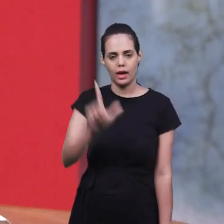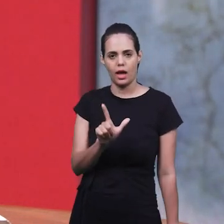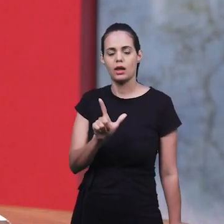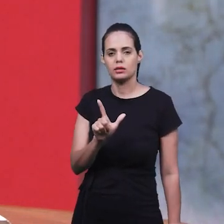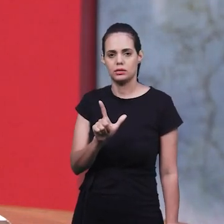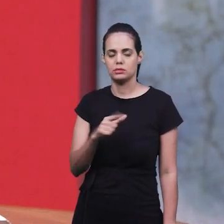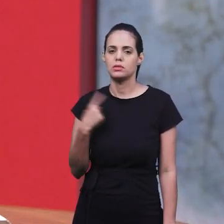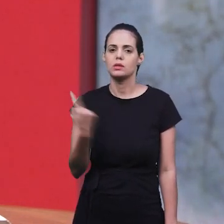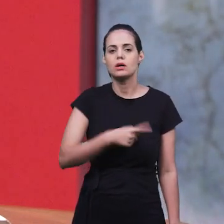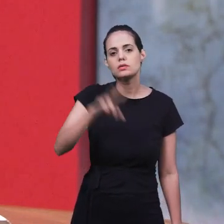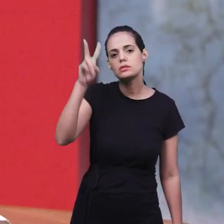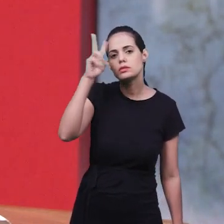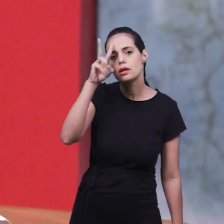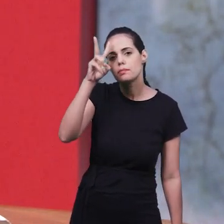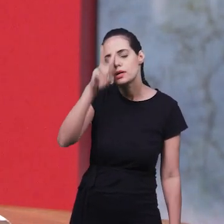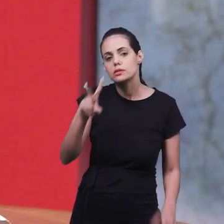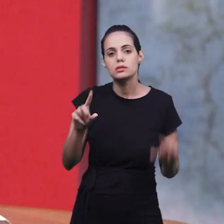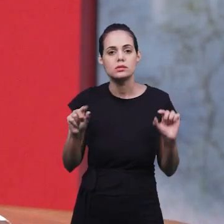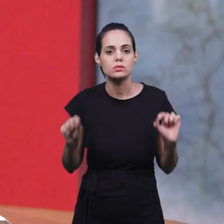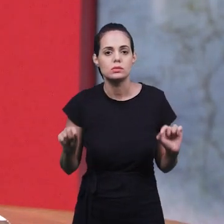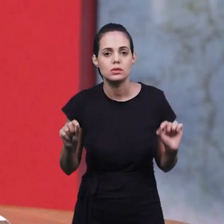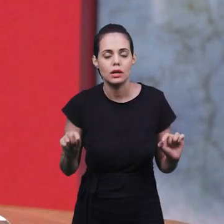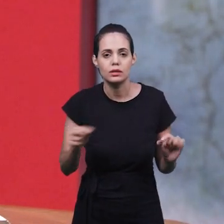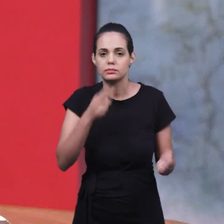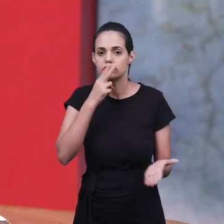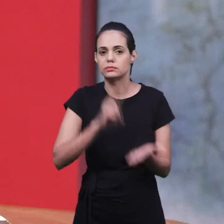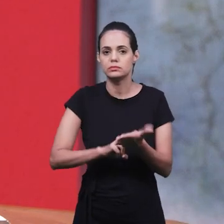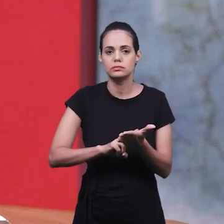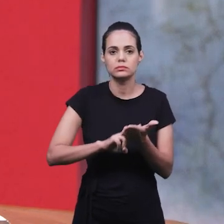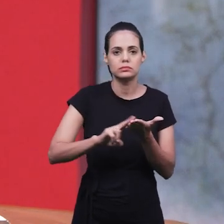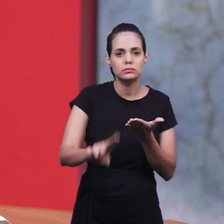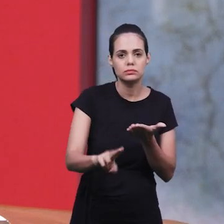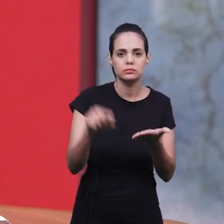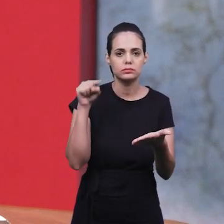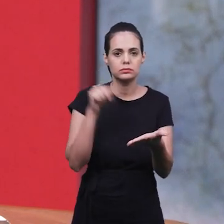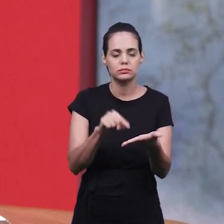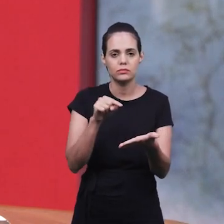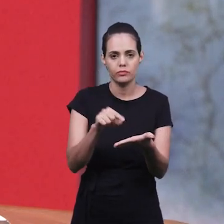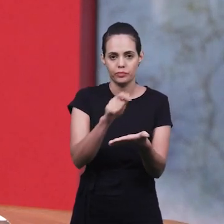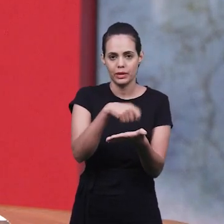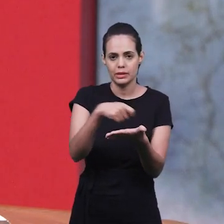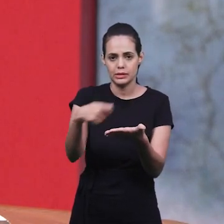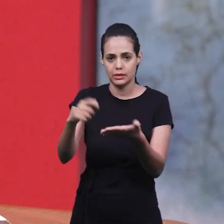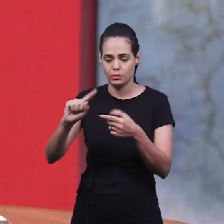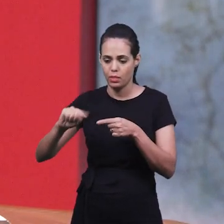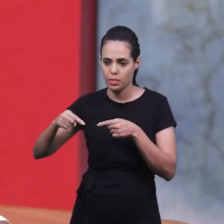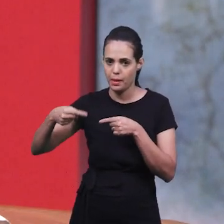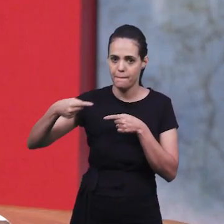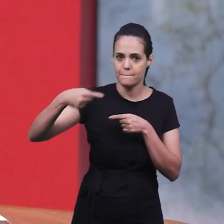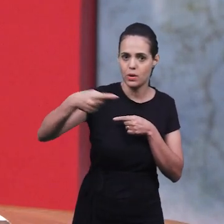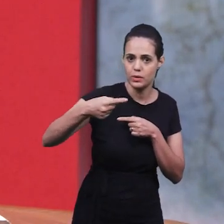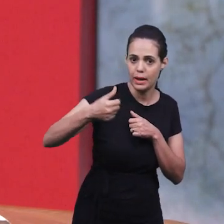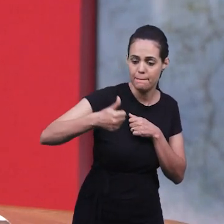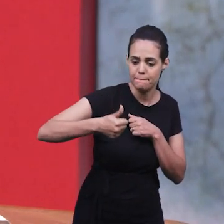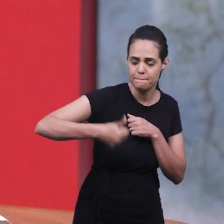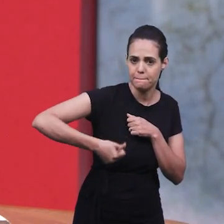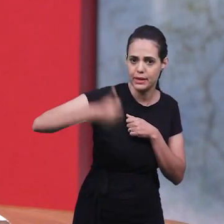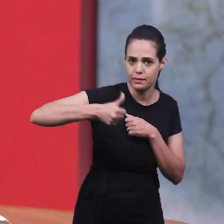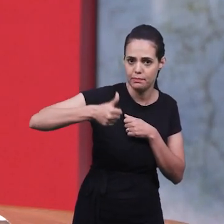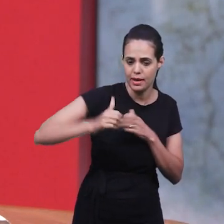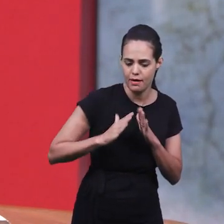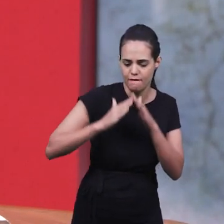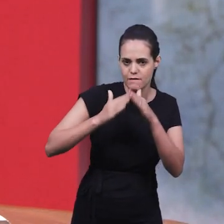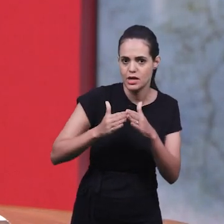Paulo aos Gálatas. Fazemos a lembrança que esta carta foi escrita após a primeira